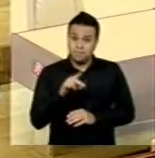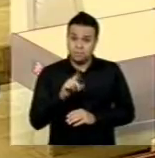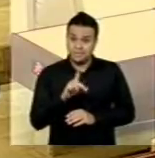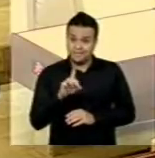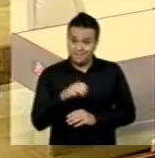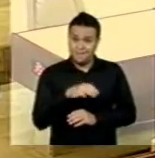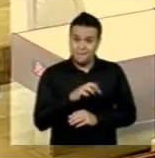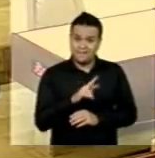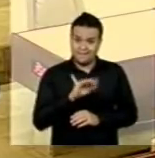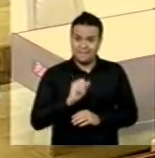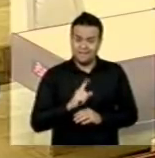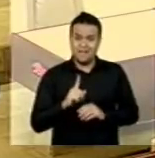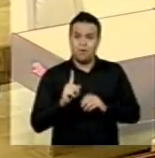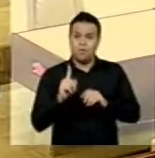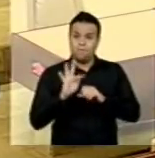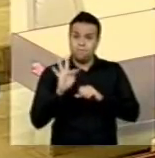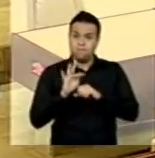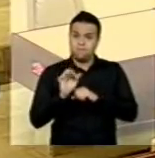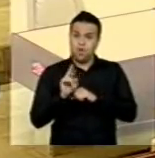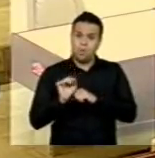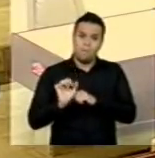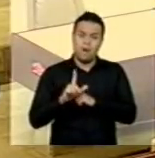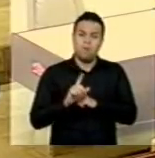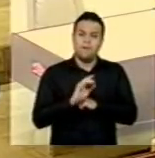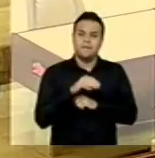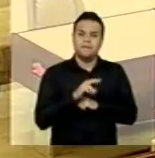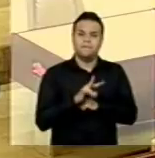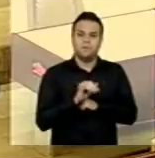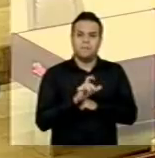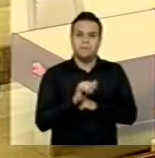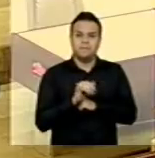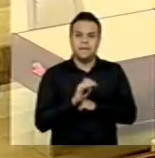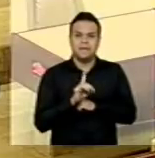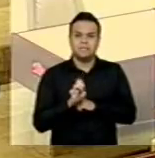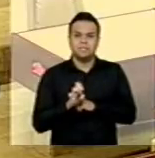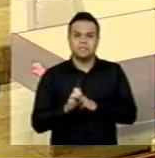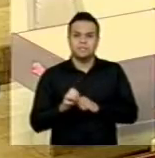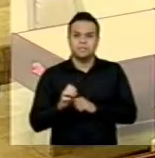materiais, formais, da inviolabilidade e da imunidade aos deputados estaduais.